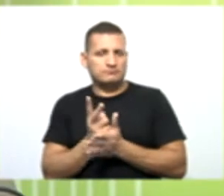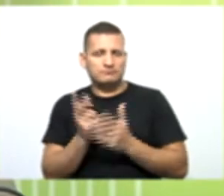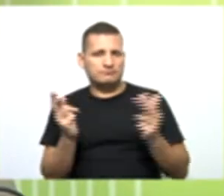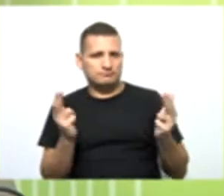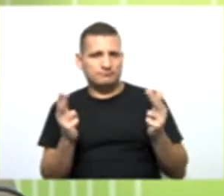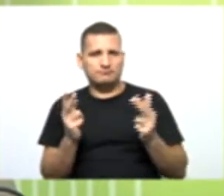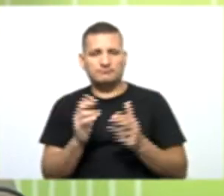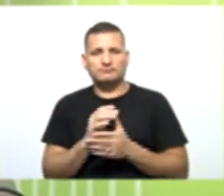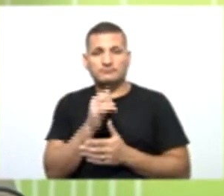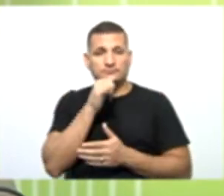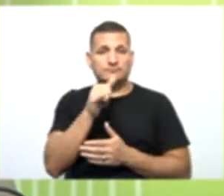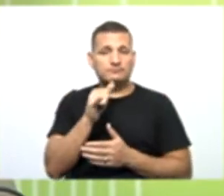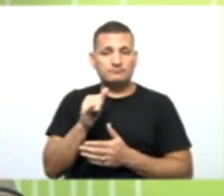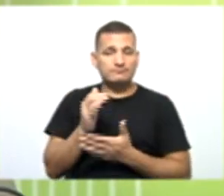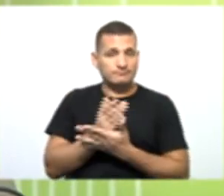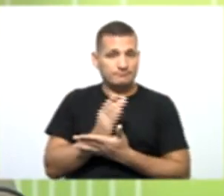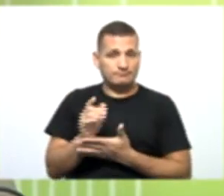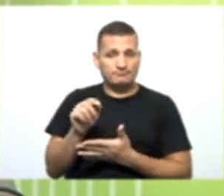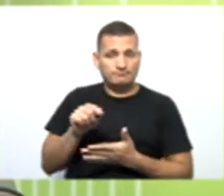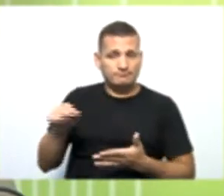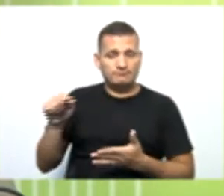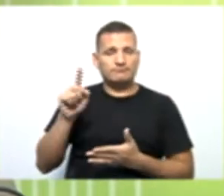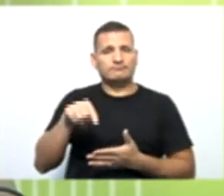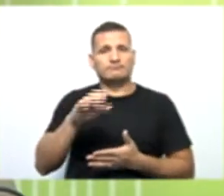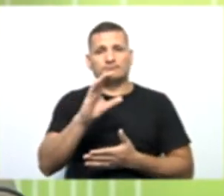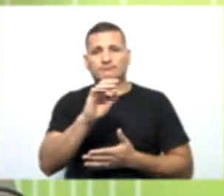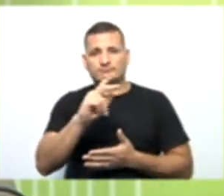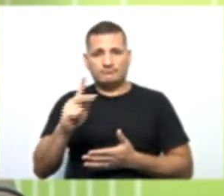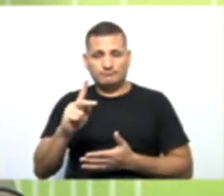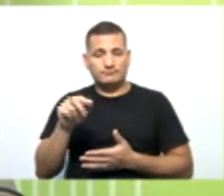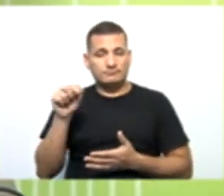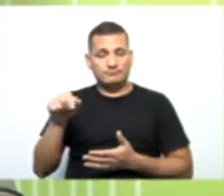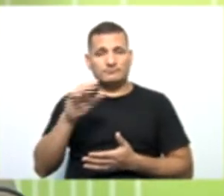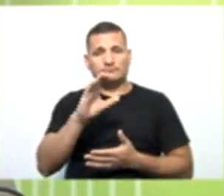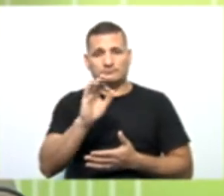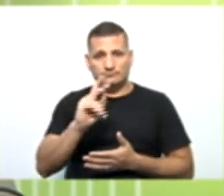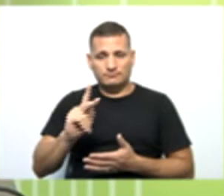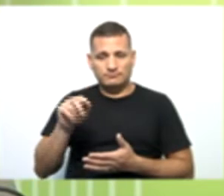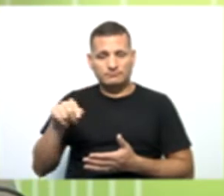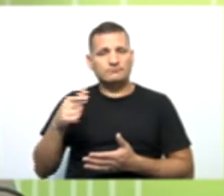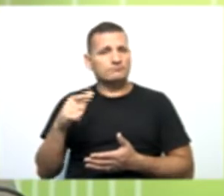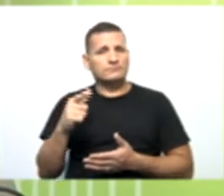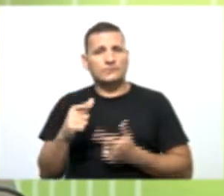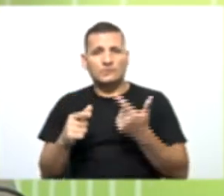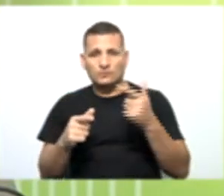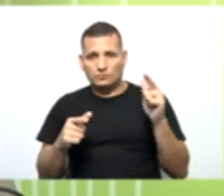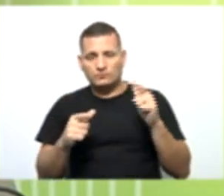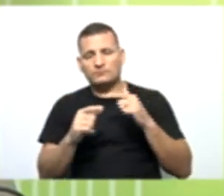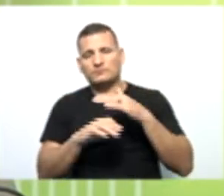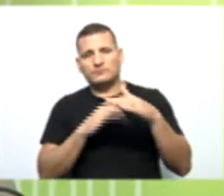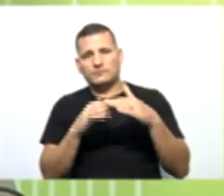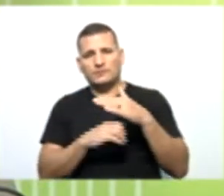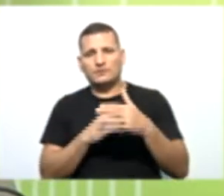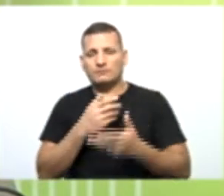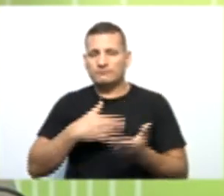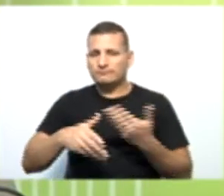é uma cooperativa e a cooperativa não conversa com outras empresas que atuam na mesma área,